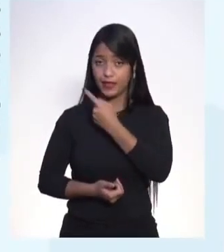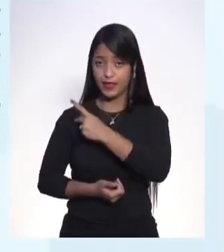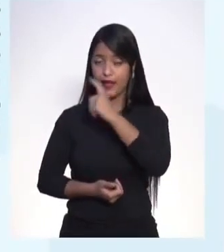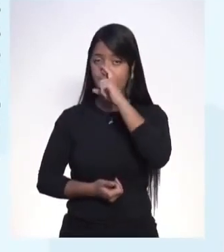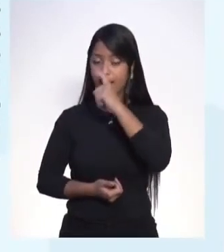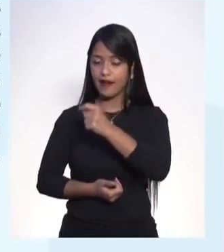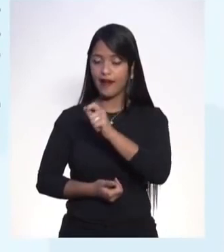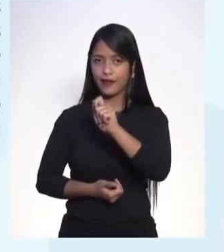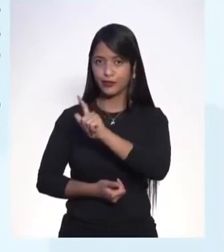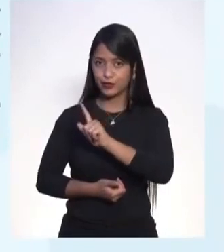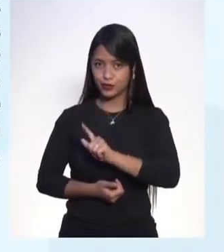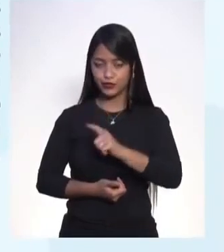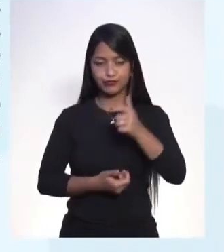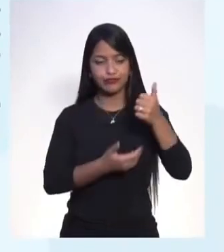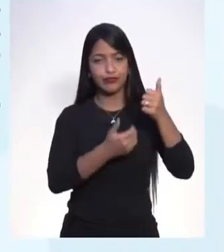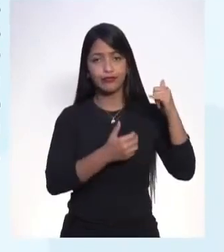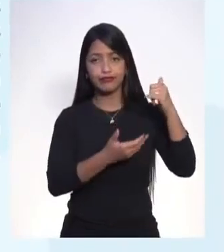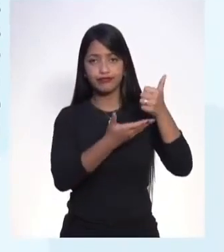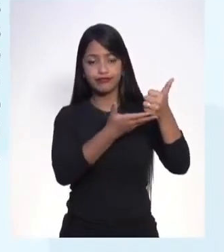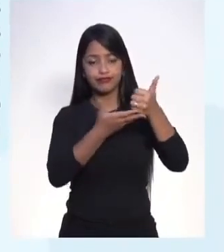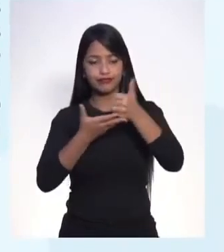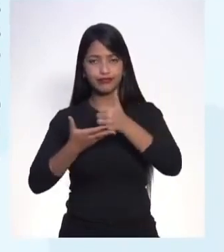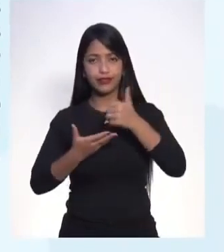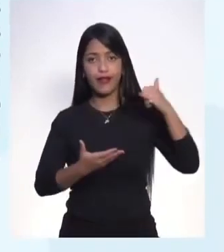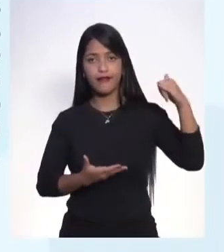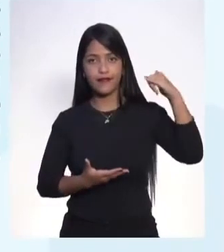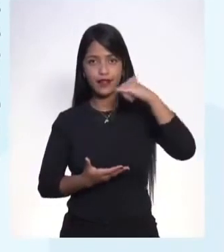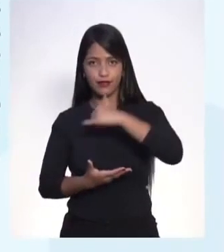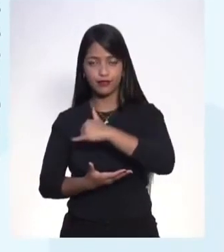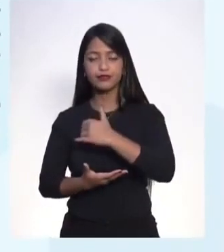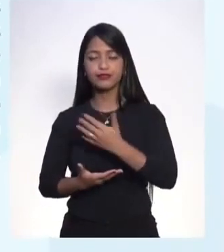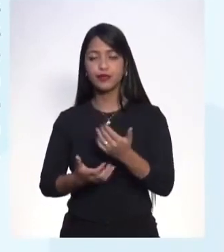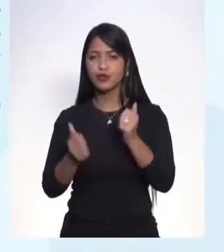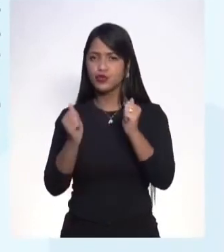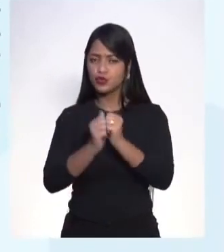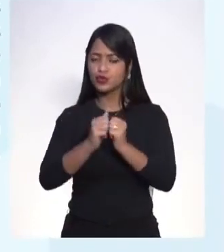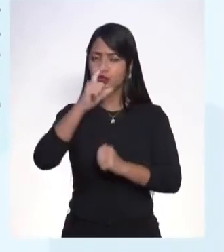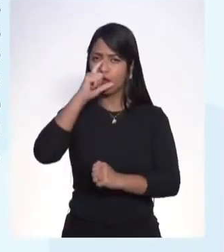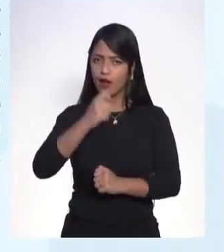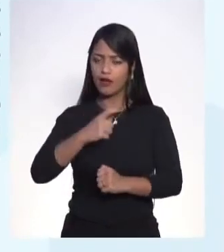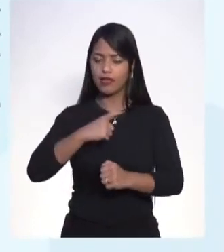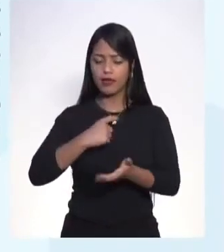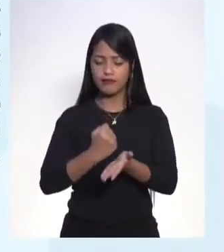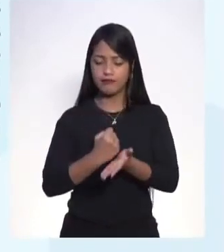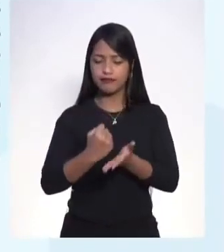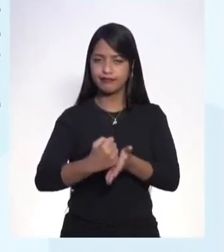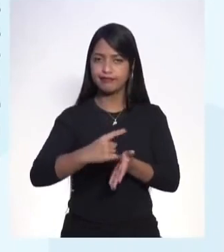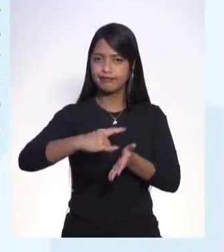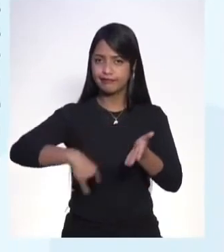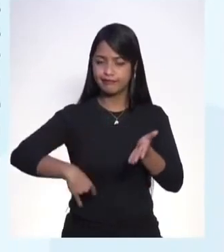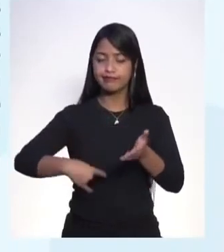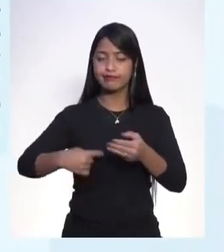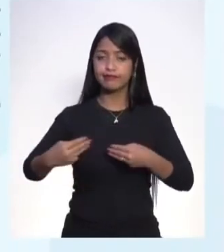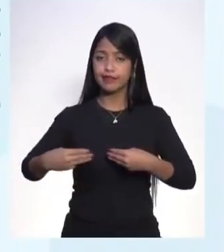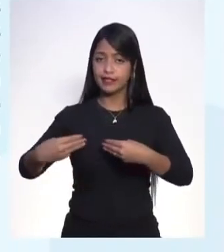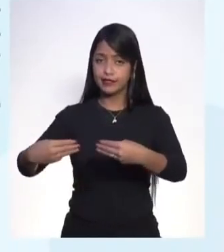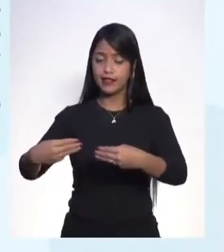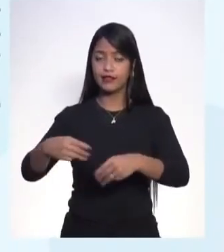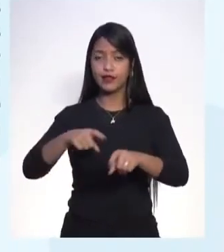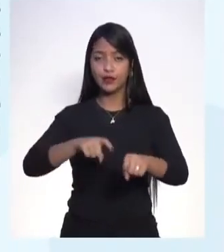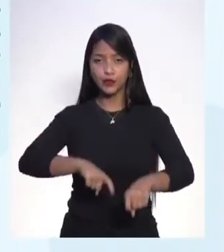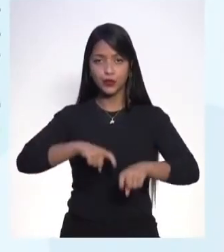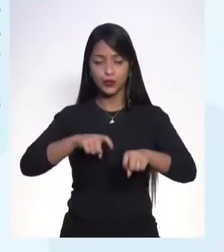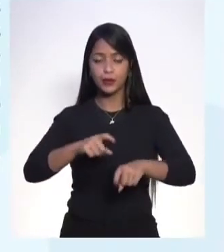ararinhas azuis foi trazida no avião junto com as aves, com toda a certificação e autorização pelo Ministério de